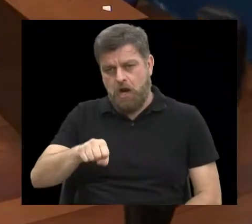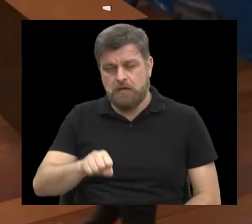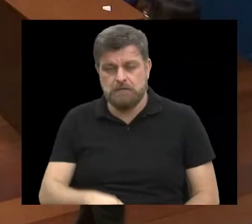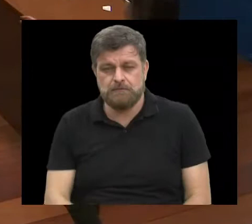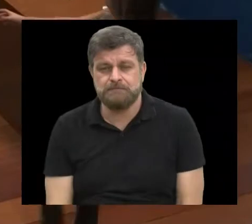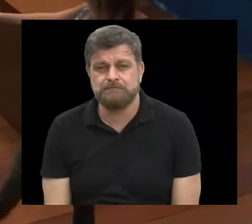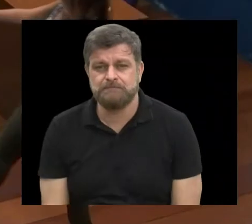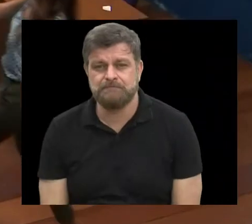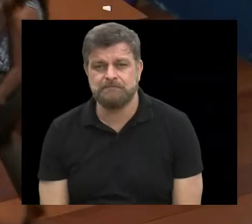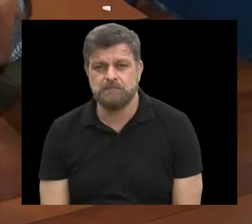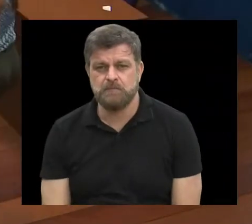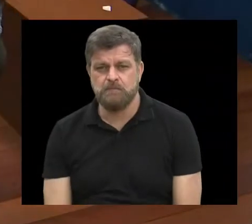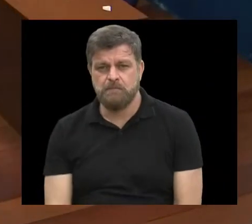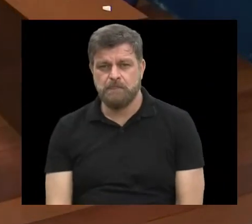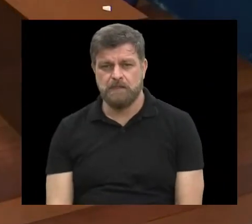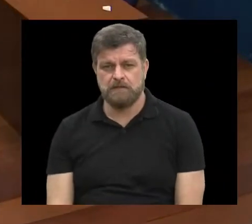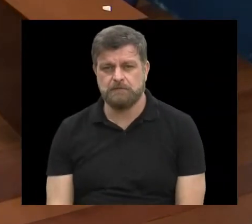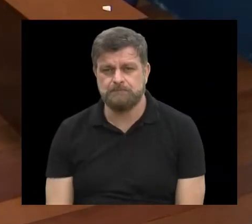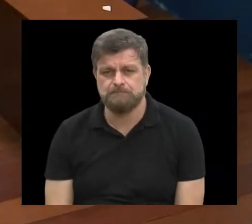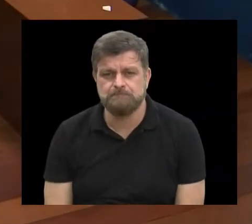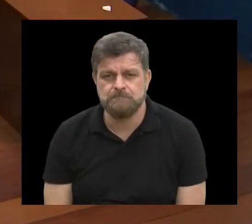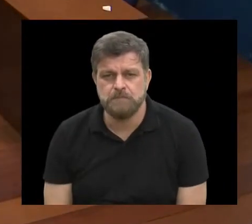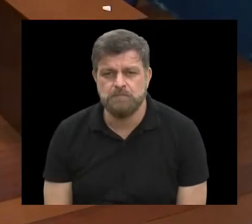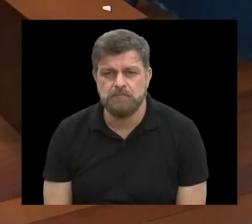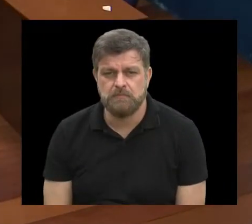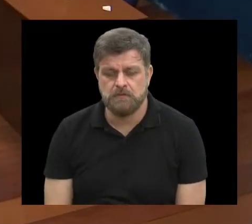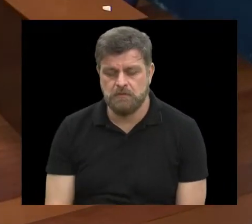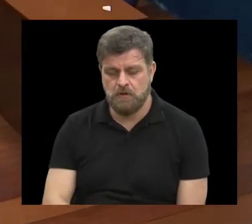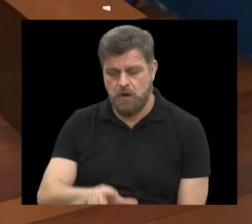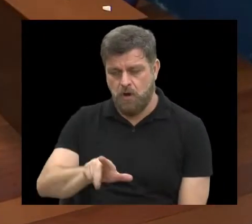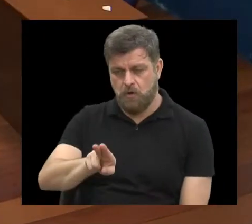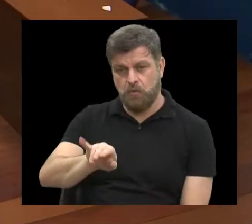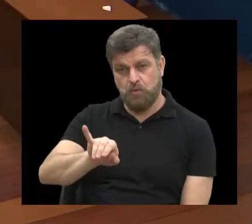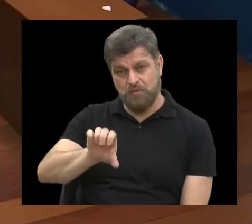Ok, mais alguém quer fazer um questionamento? Luiz?